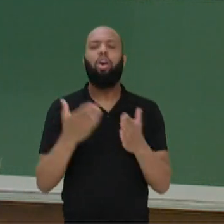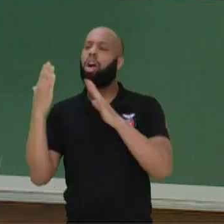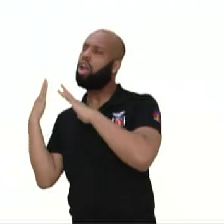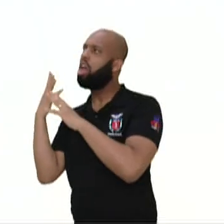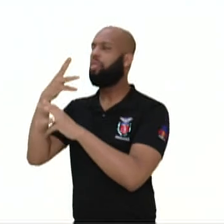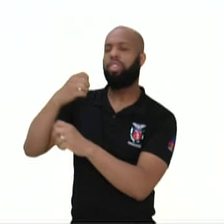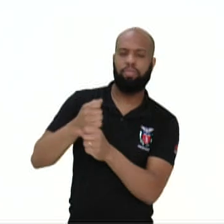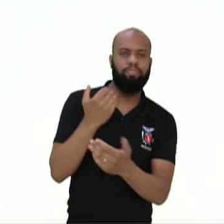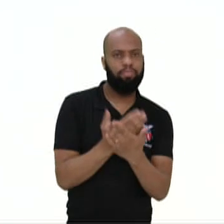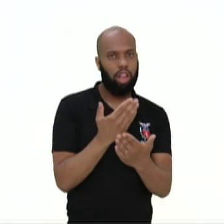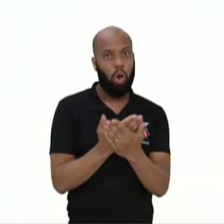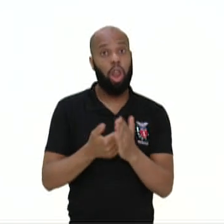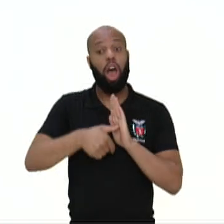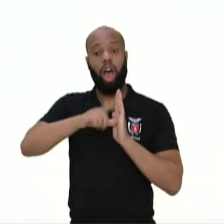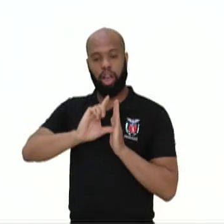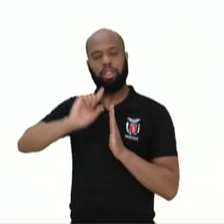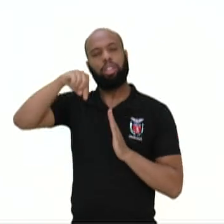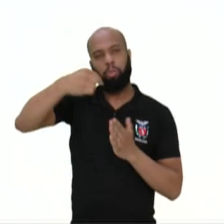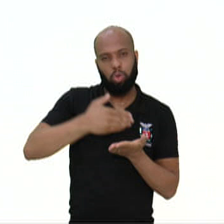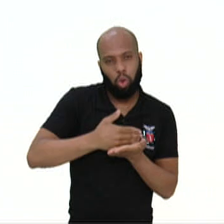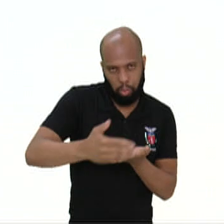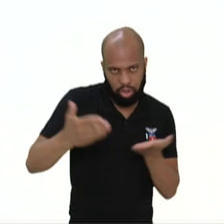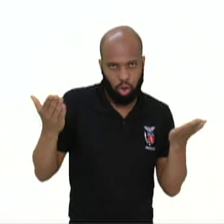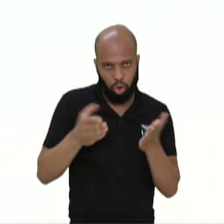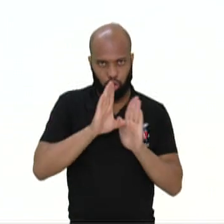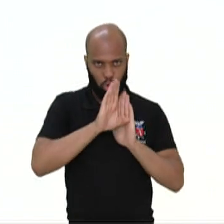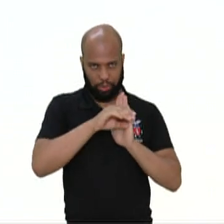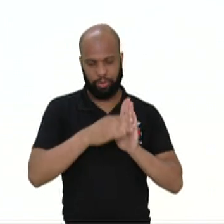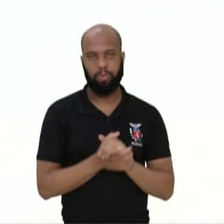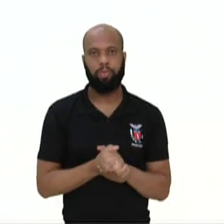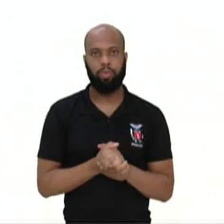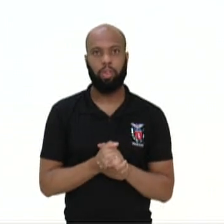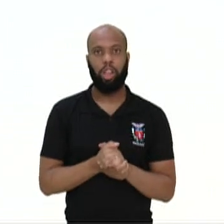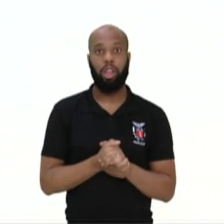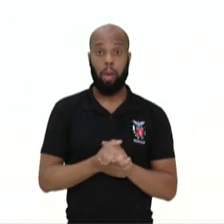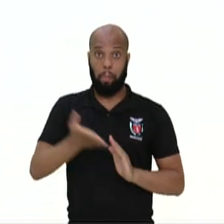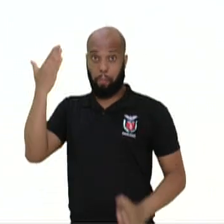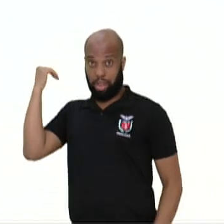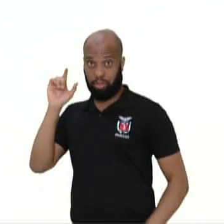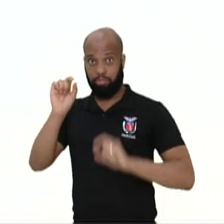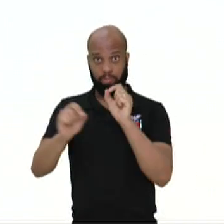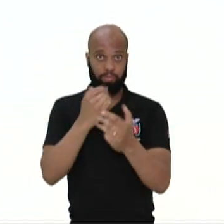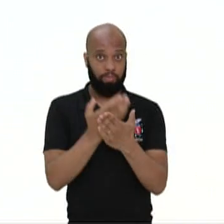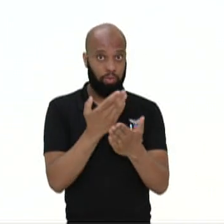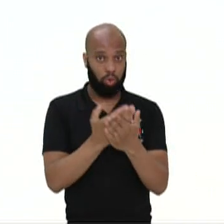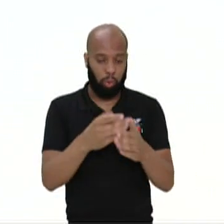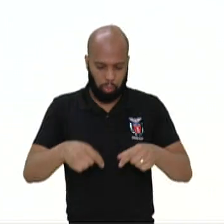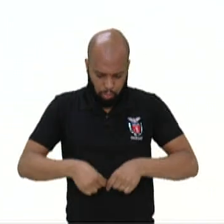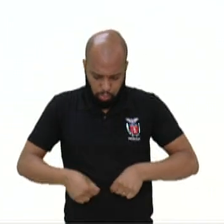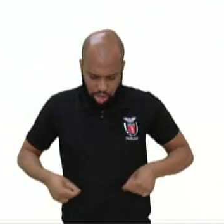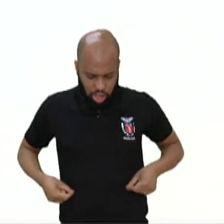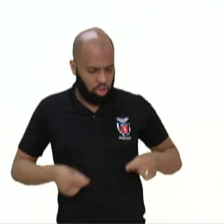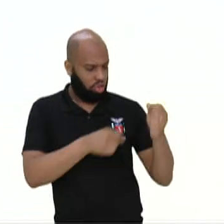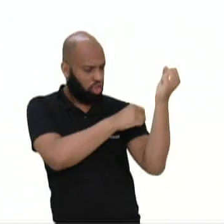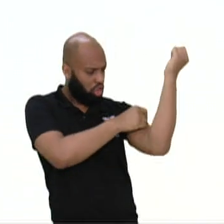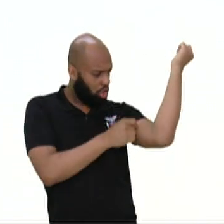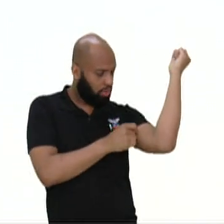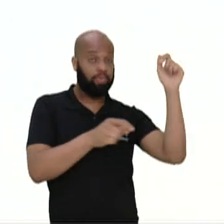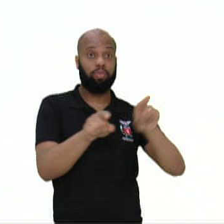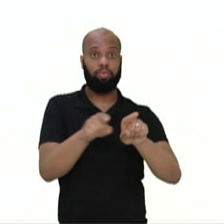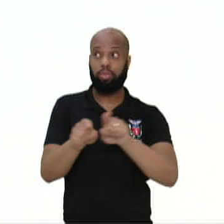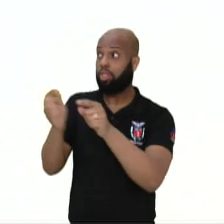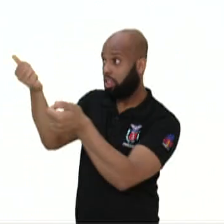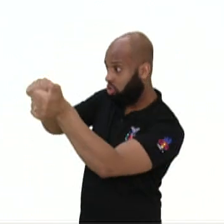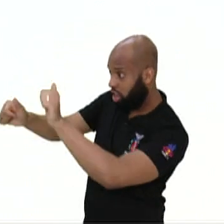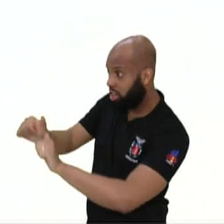dita. Falamos então na aula anterior sobre conceitos de medida e avaliação, contextualização histórica sobre